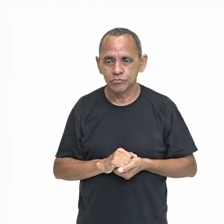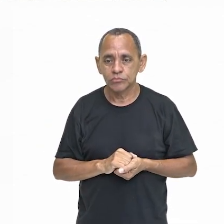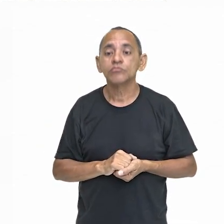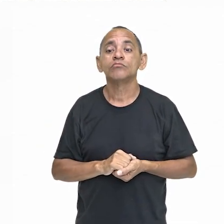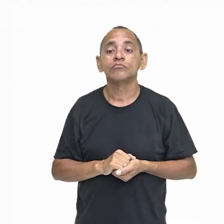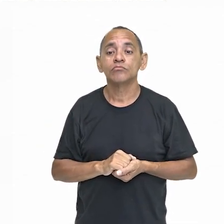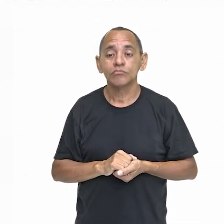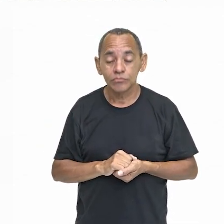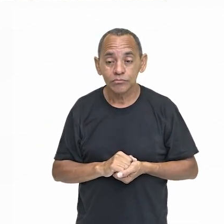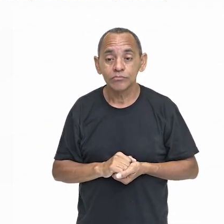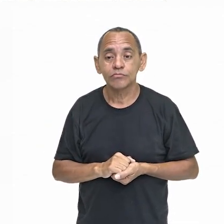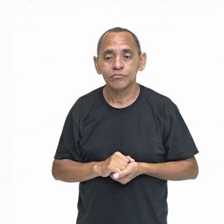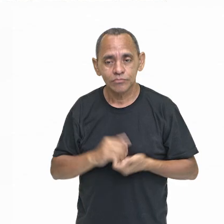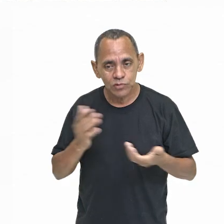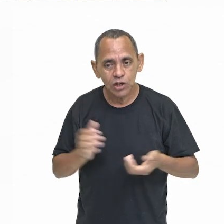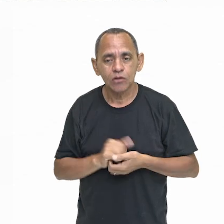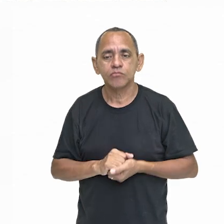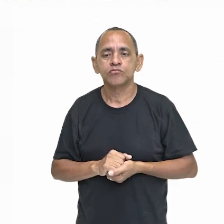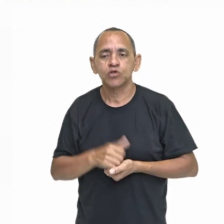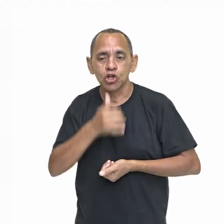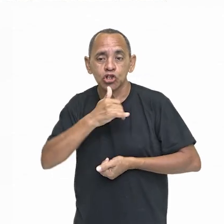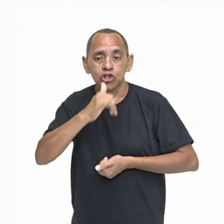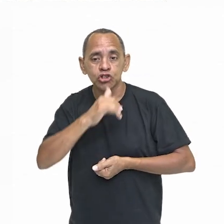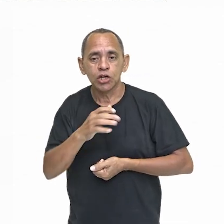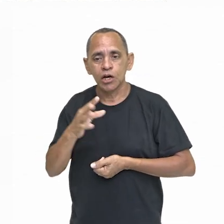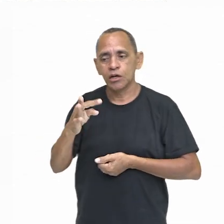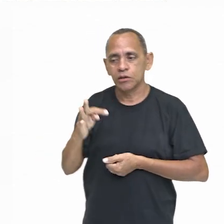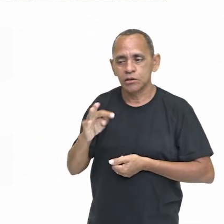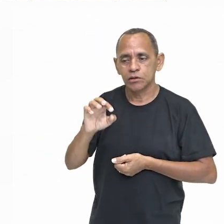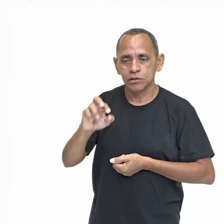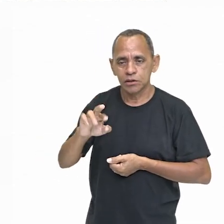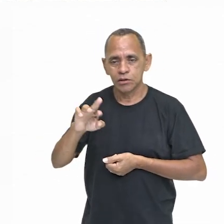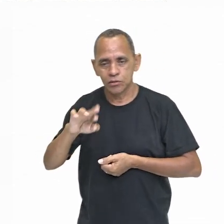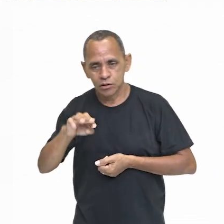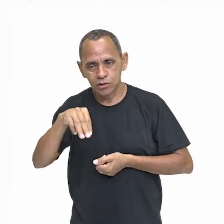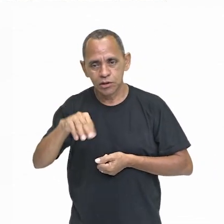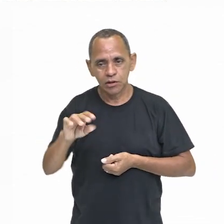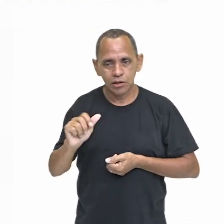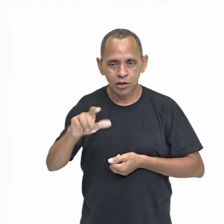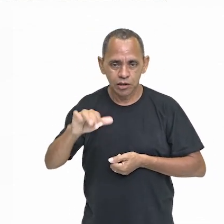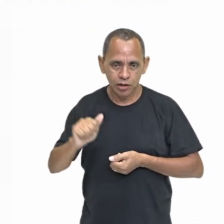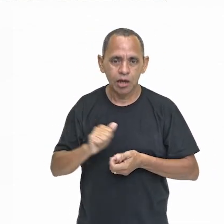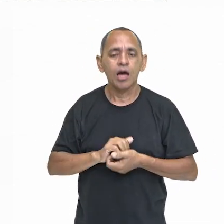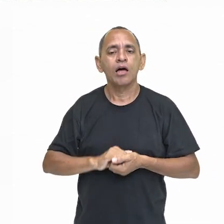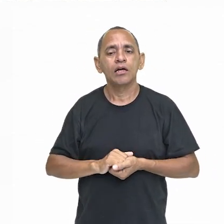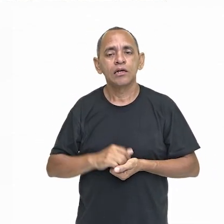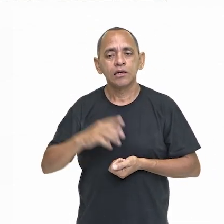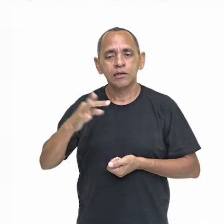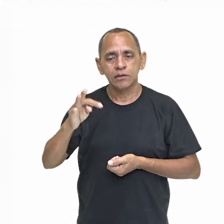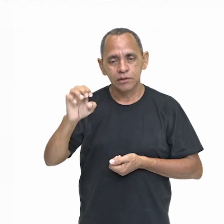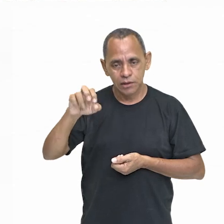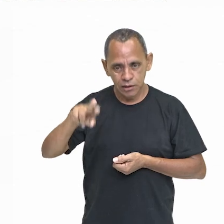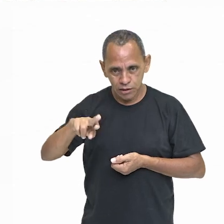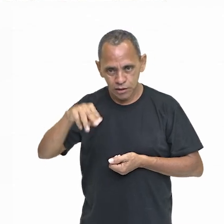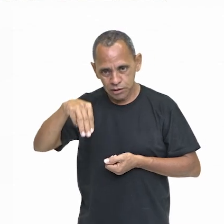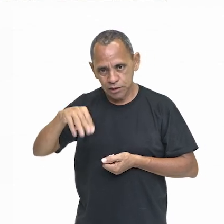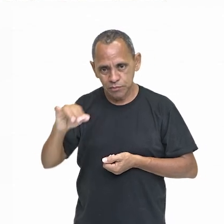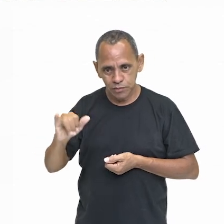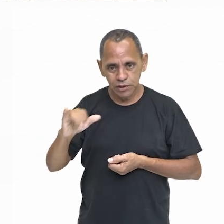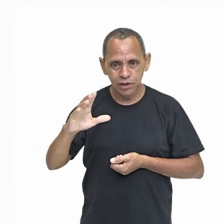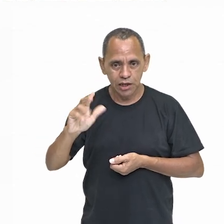da energia térmica. Claro que essa energia térmica é a energia